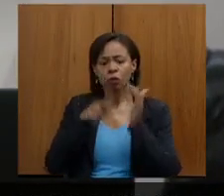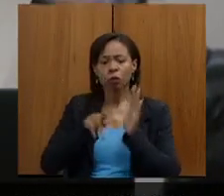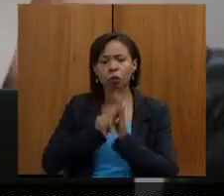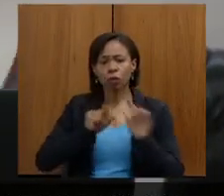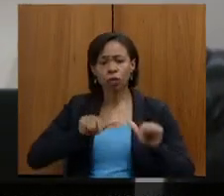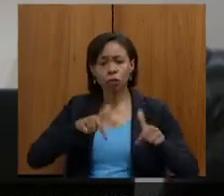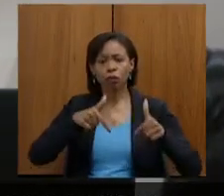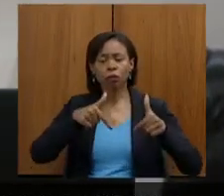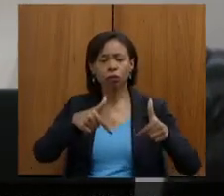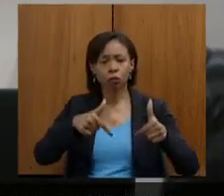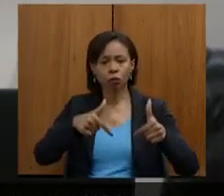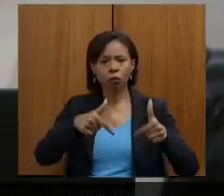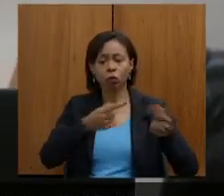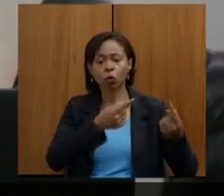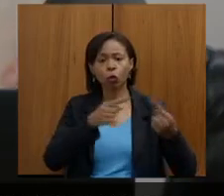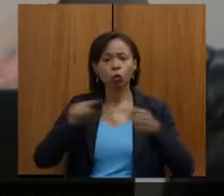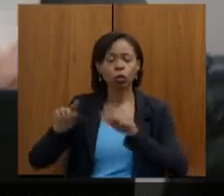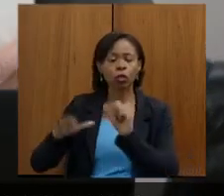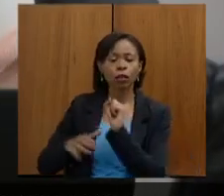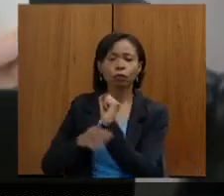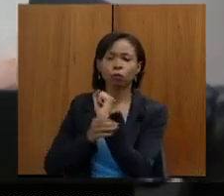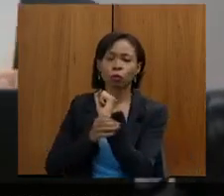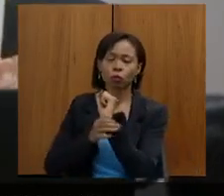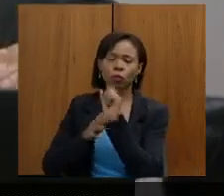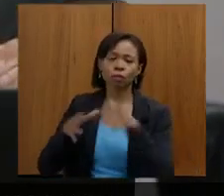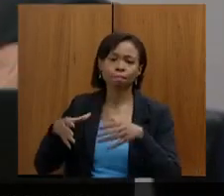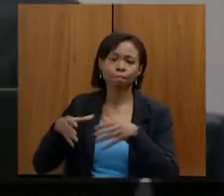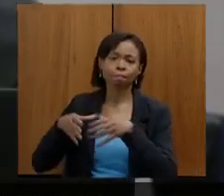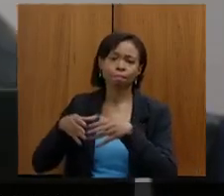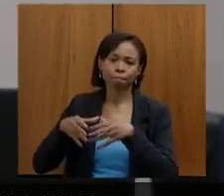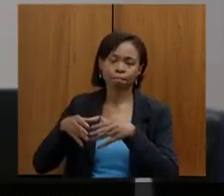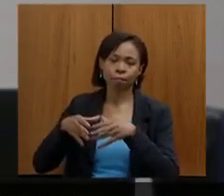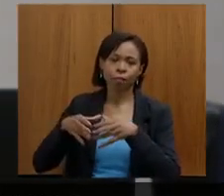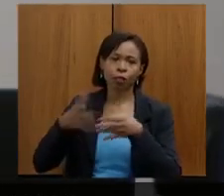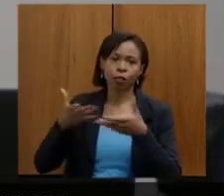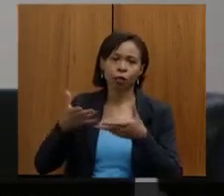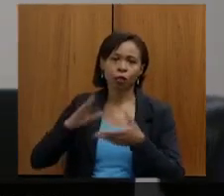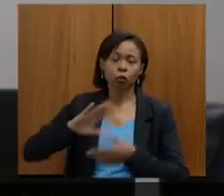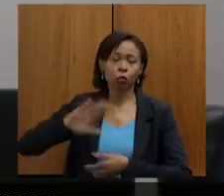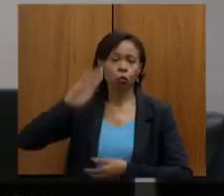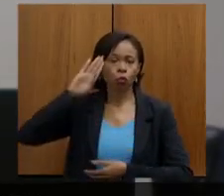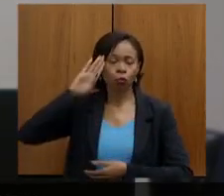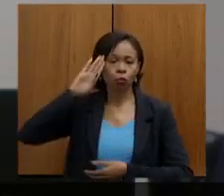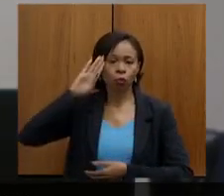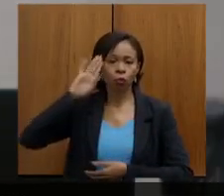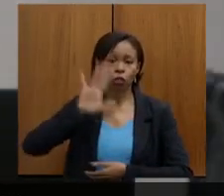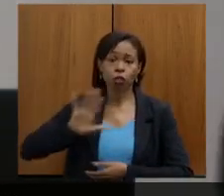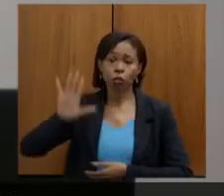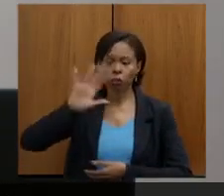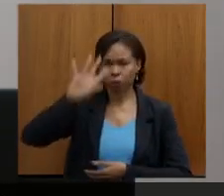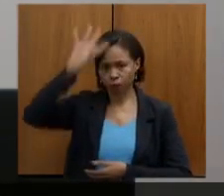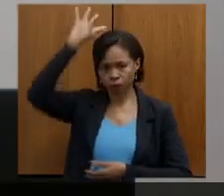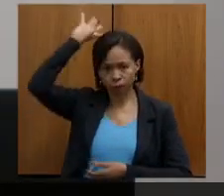ações concretas que estão sendo desempenhadas contra a integração das forças de Segurança Pública o pai do comando geral desta instituição